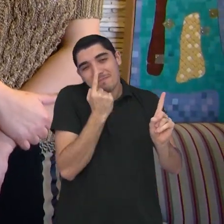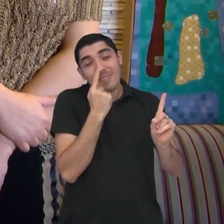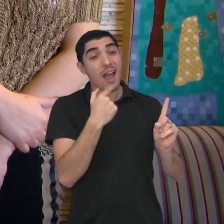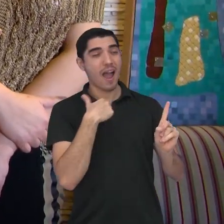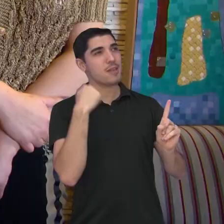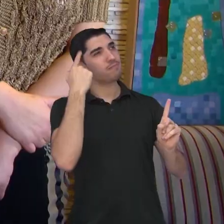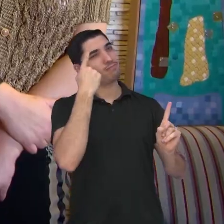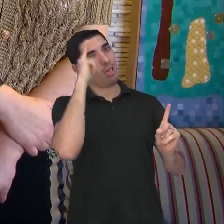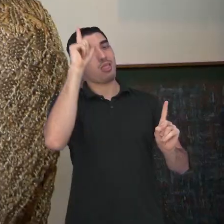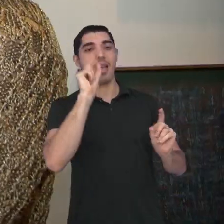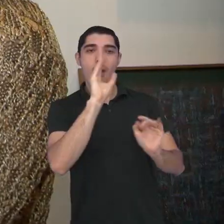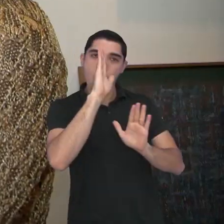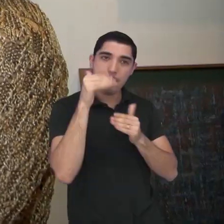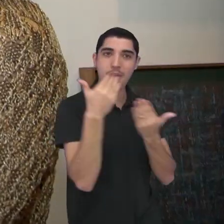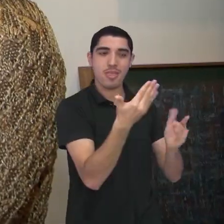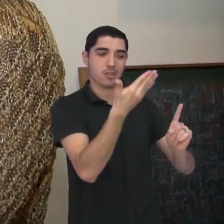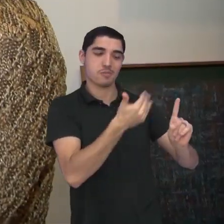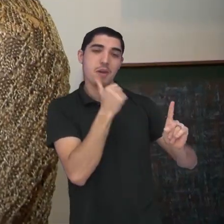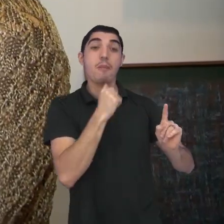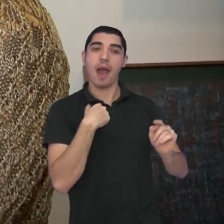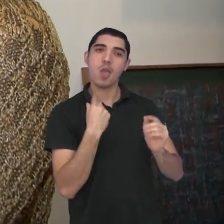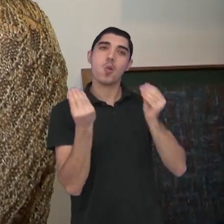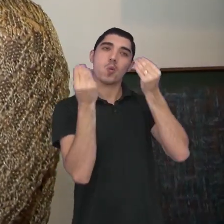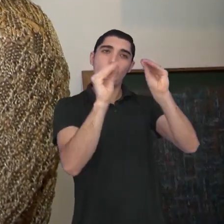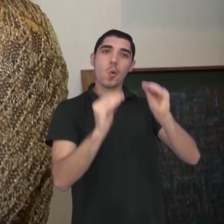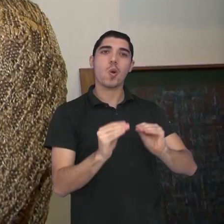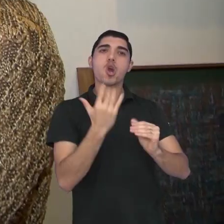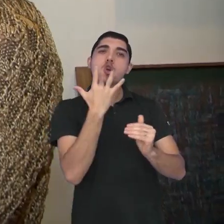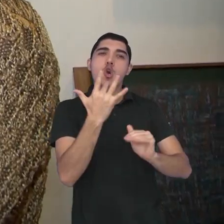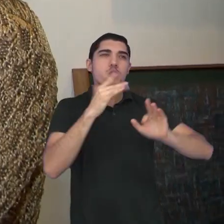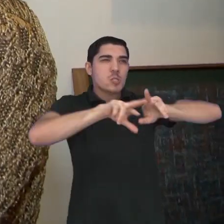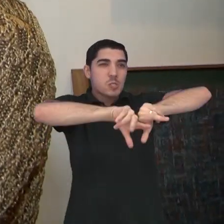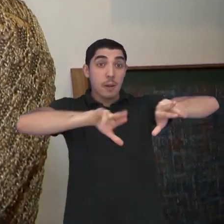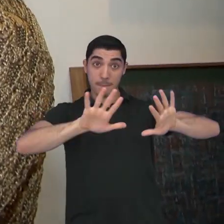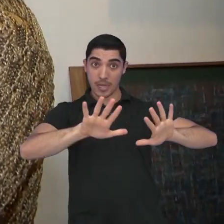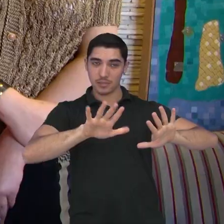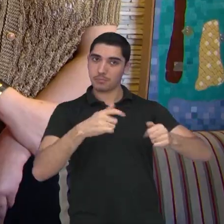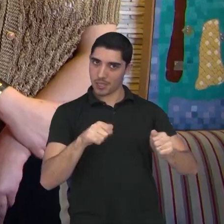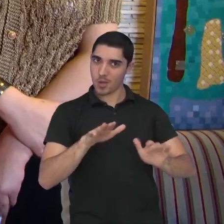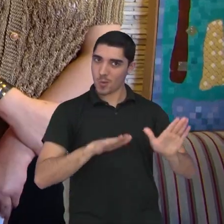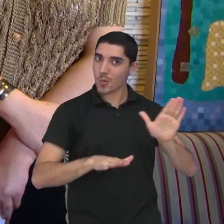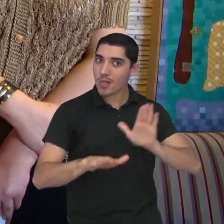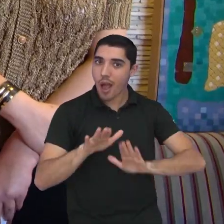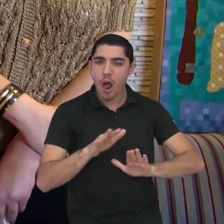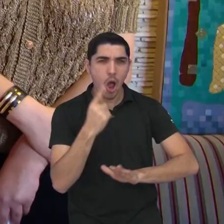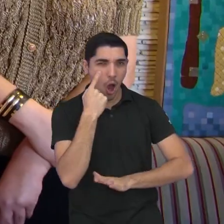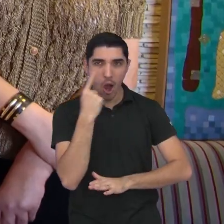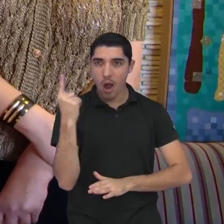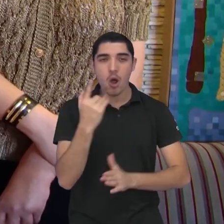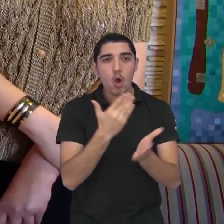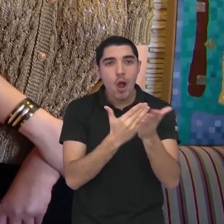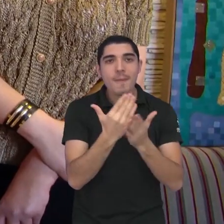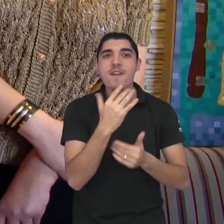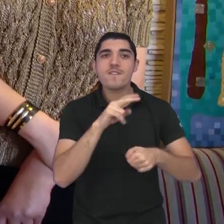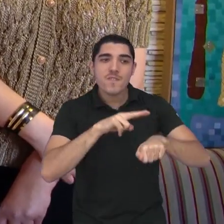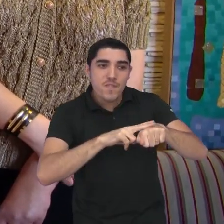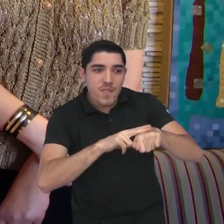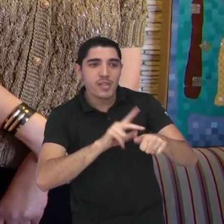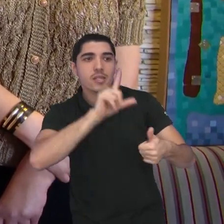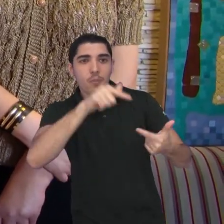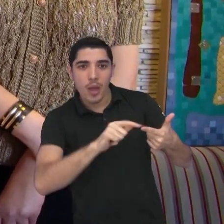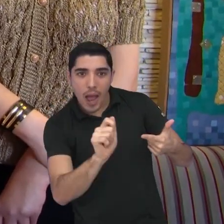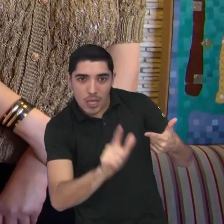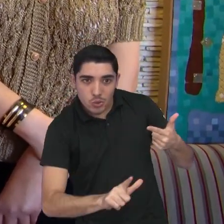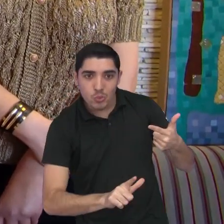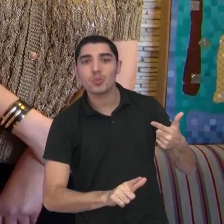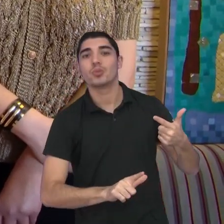Então quando eu fiz uma homenagem para ela, assim, não, esse negócio tem que ser bem colorido. Mas com cuidado, porque esse degradê, você pode ver que ele começa do verde, vai